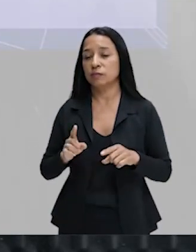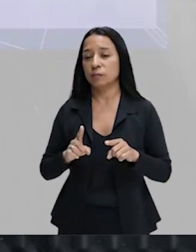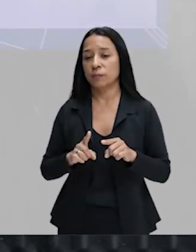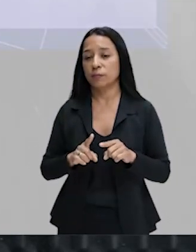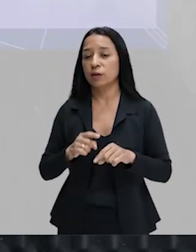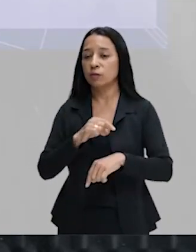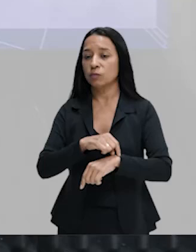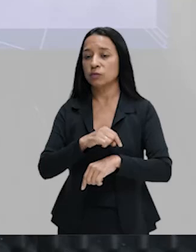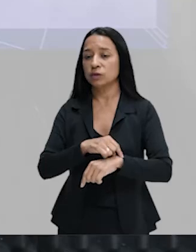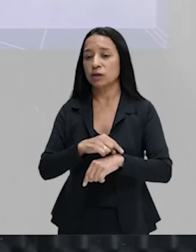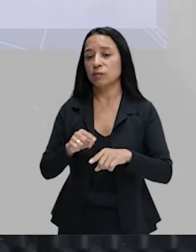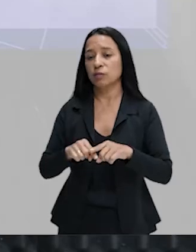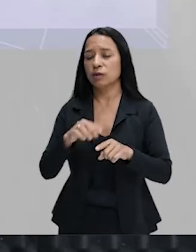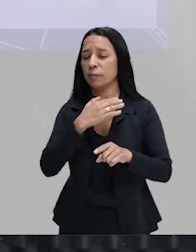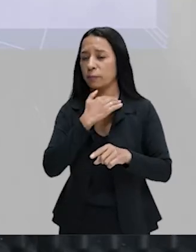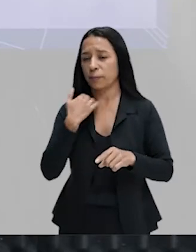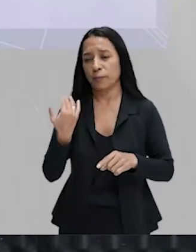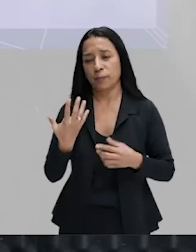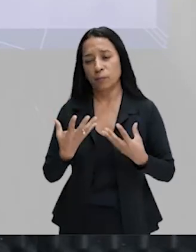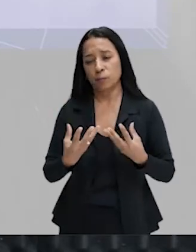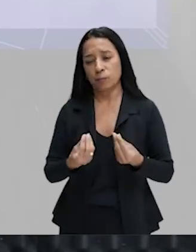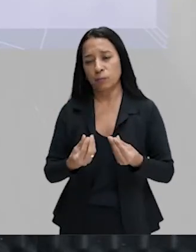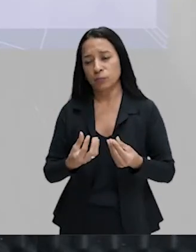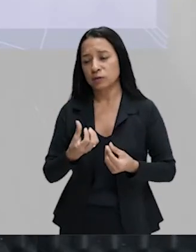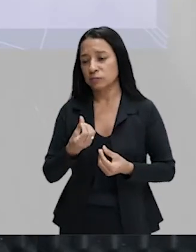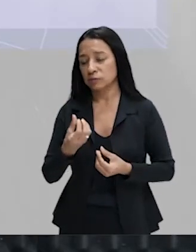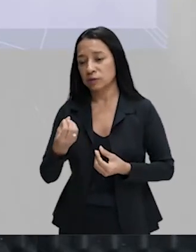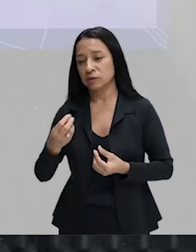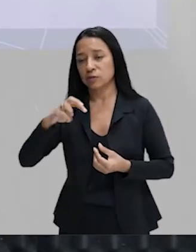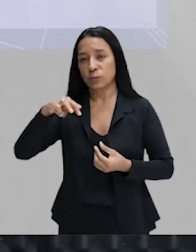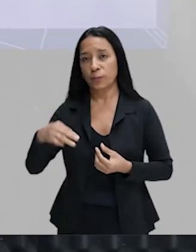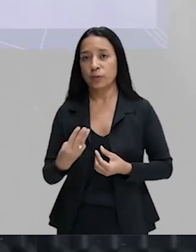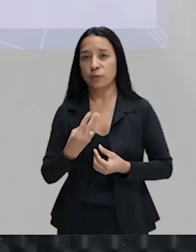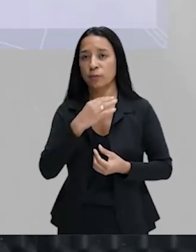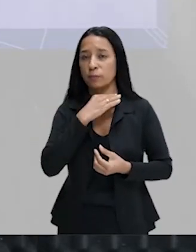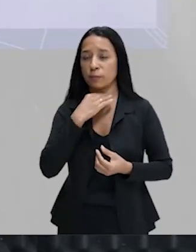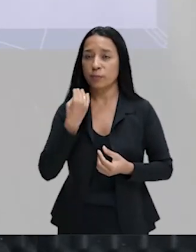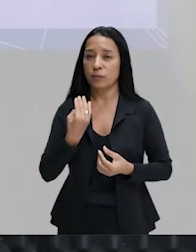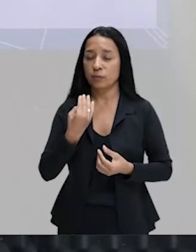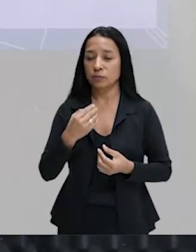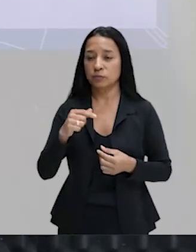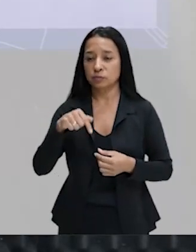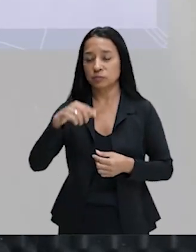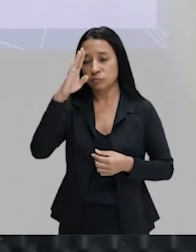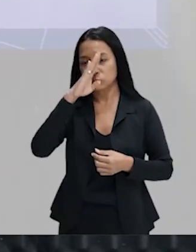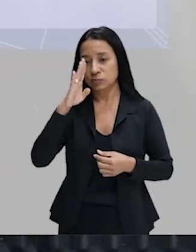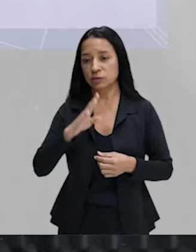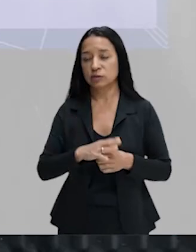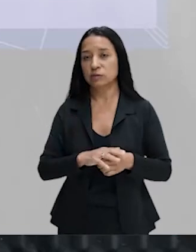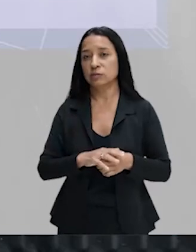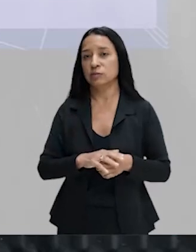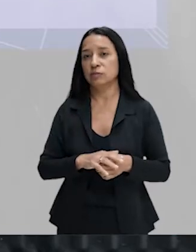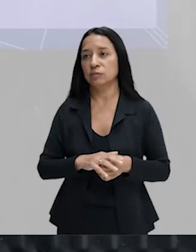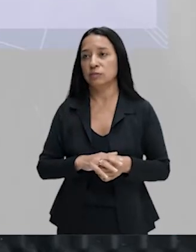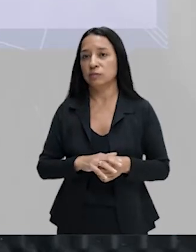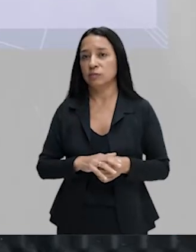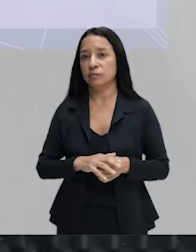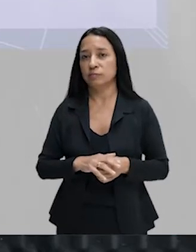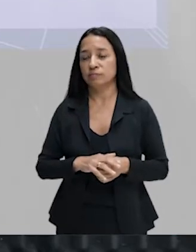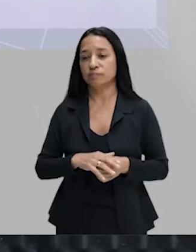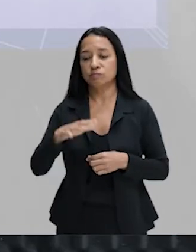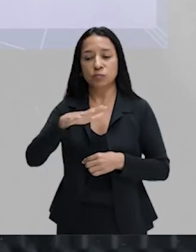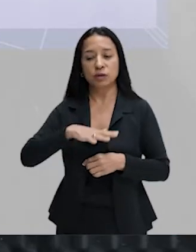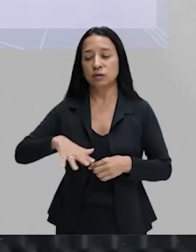levou muitas pessoas, são mais de 600 mil mortos no Brasil, uma realidade que ninguém vai